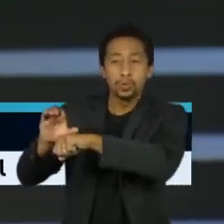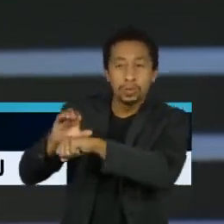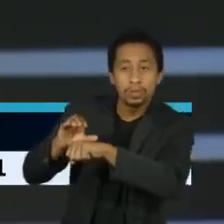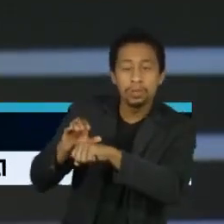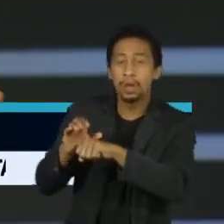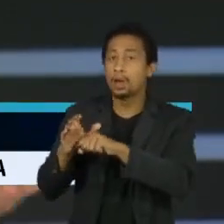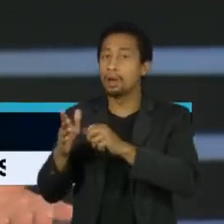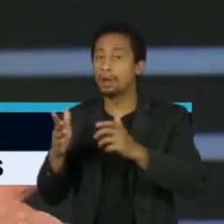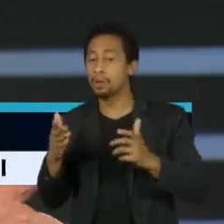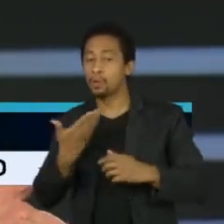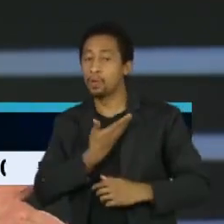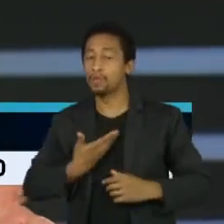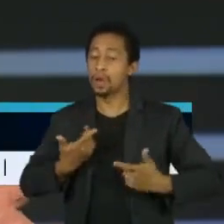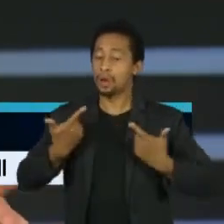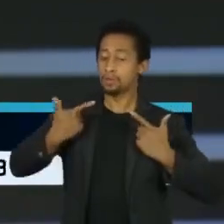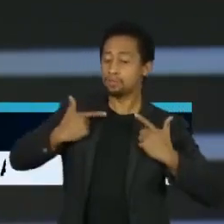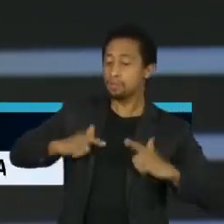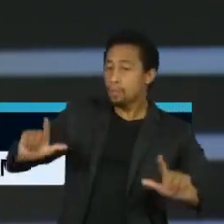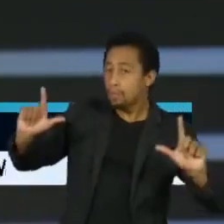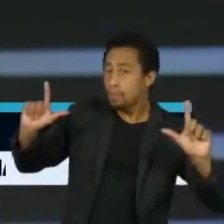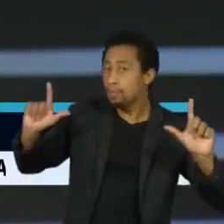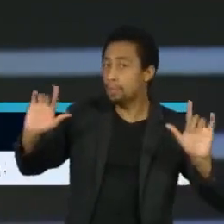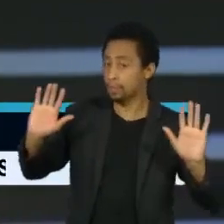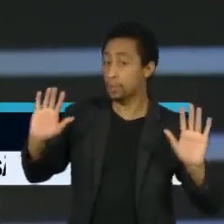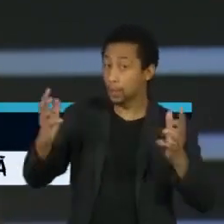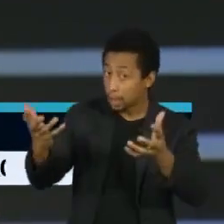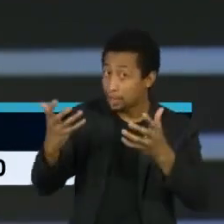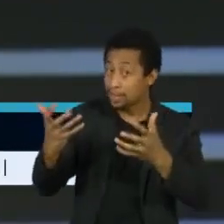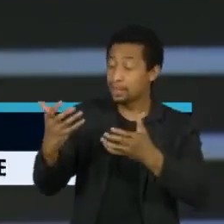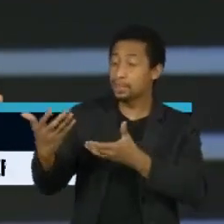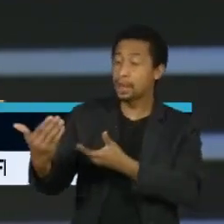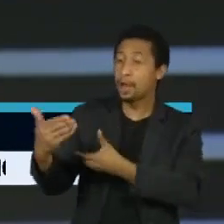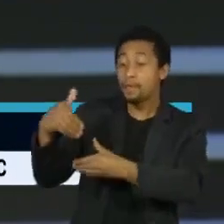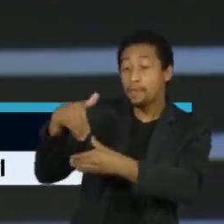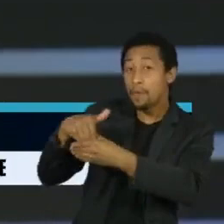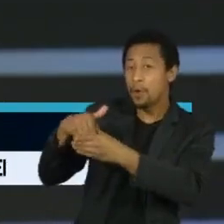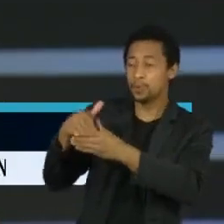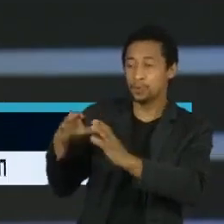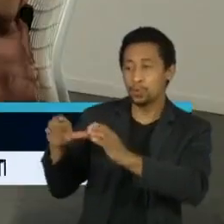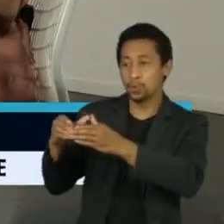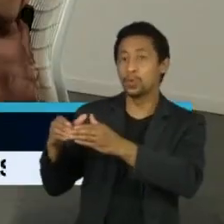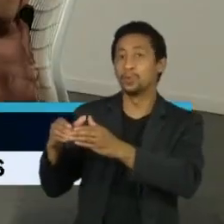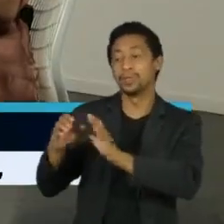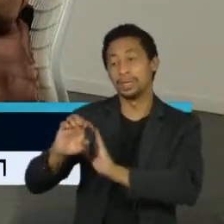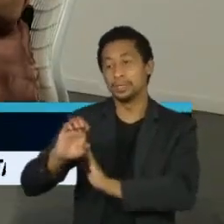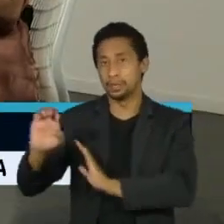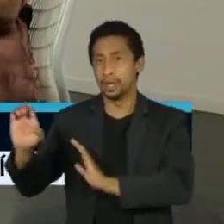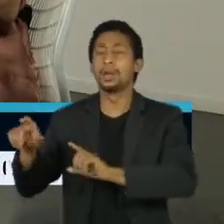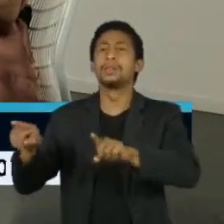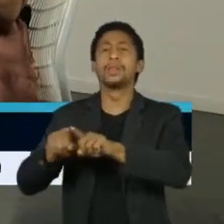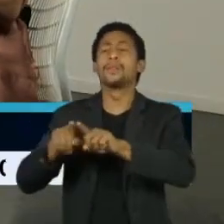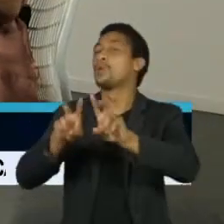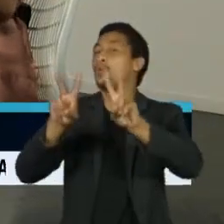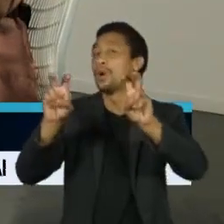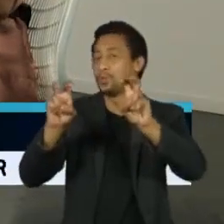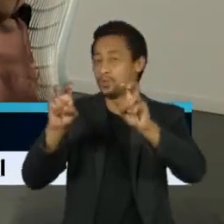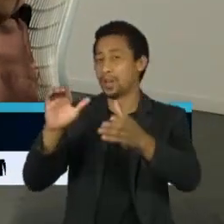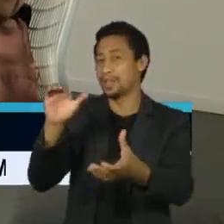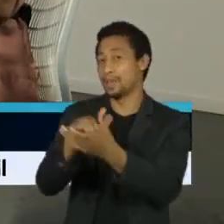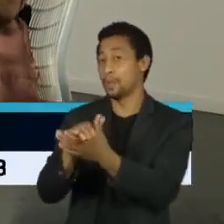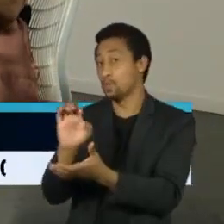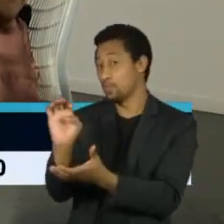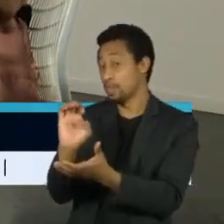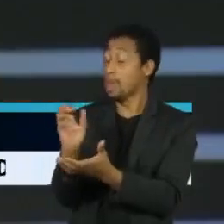estava de olho com isso nos votos da esquerda. Quando ele falou também do casamento gay, que não está na Constituição, ao contrário do que ele falou,